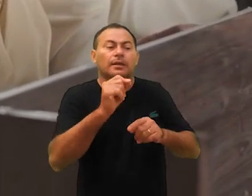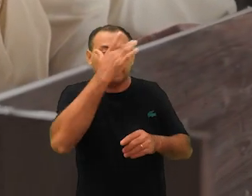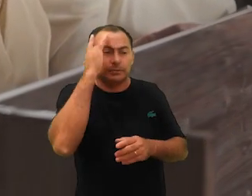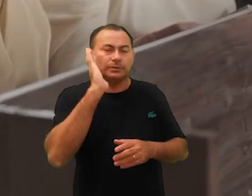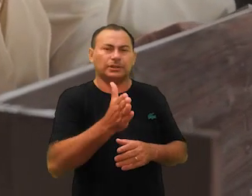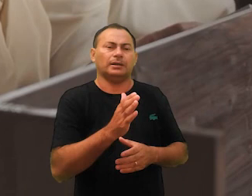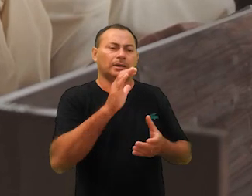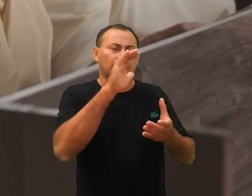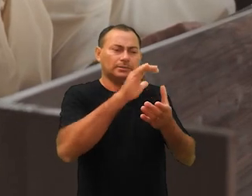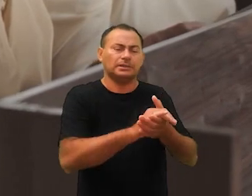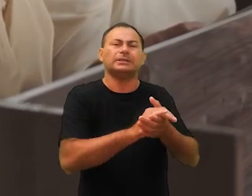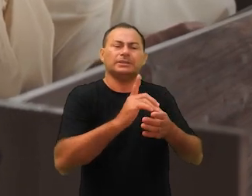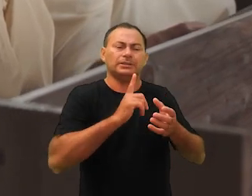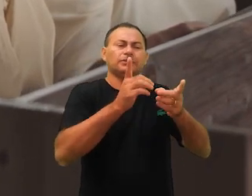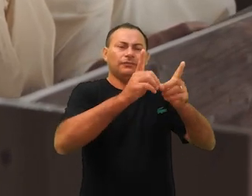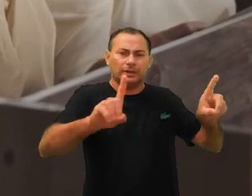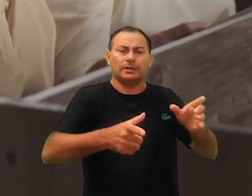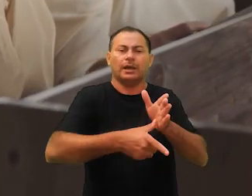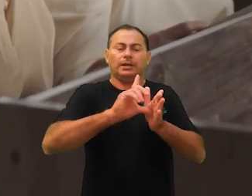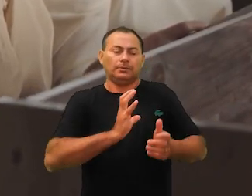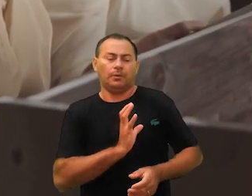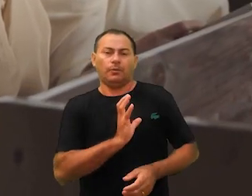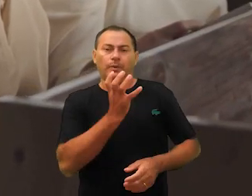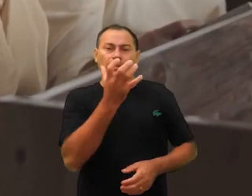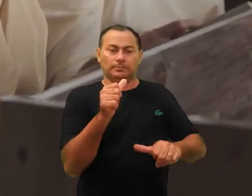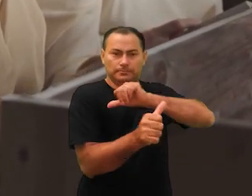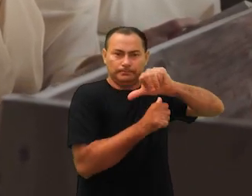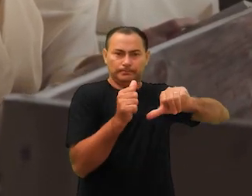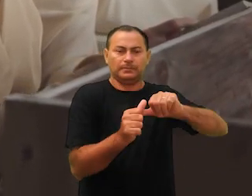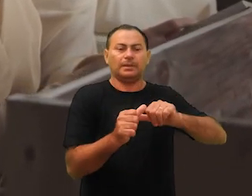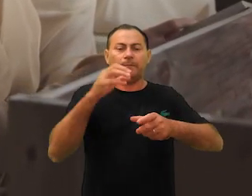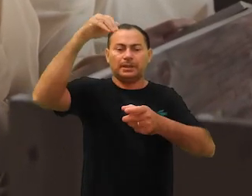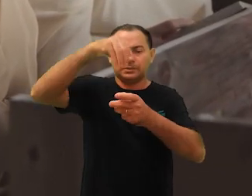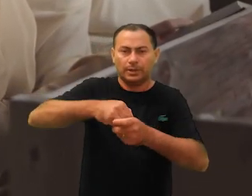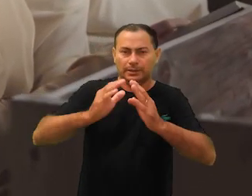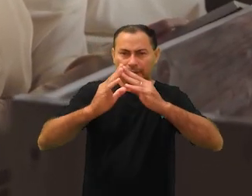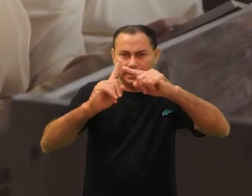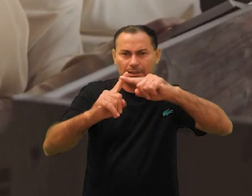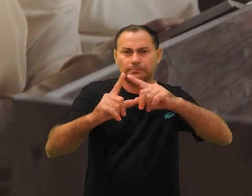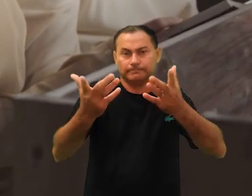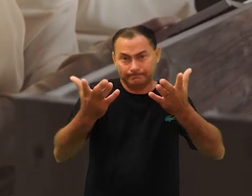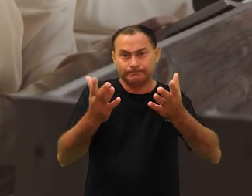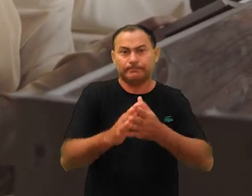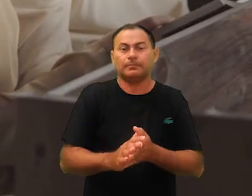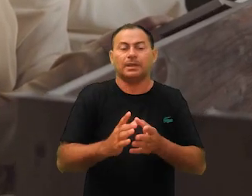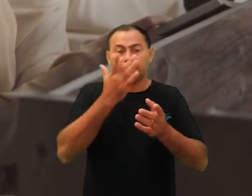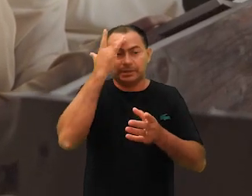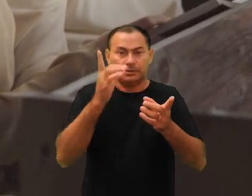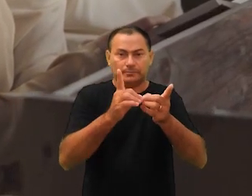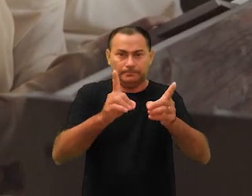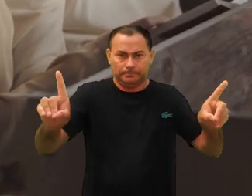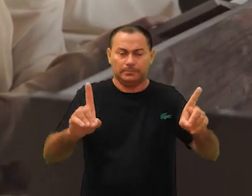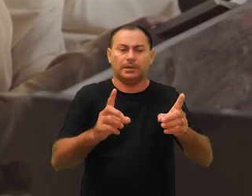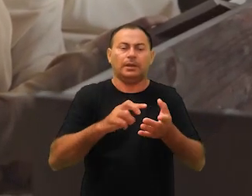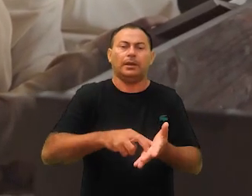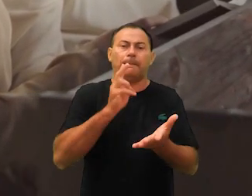relação àqueles que já passaram pelo divórcio antes de se converterem e se tornarem membros da igreja? Em relação aos